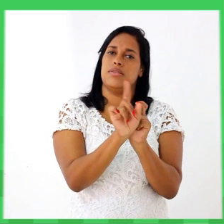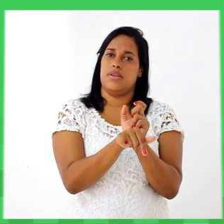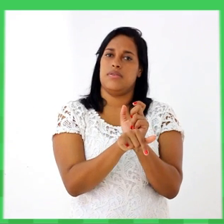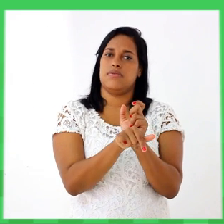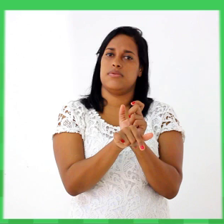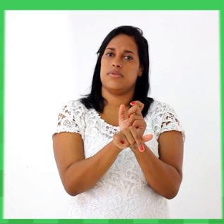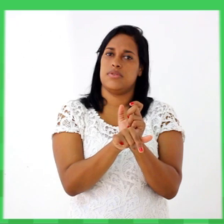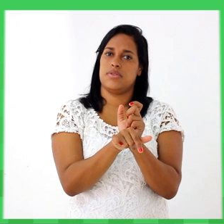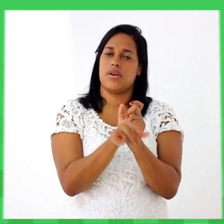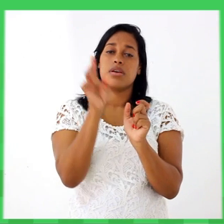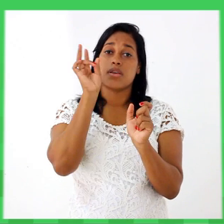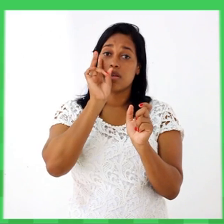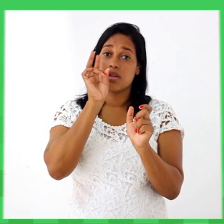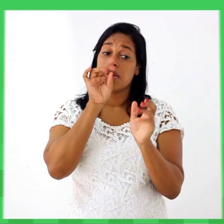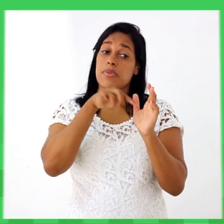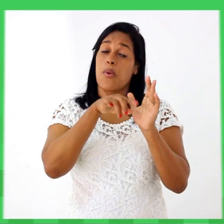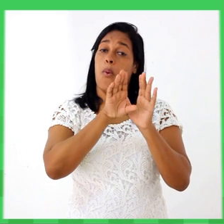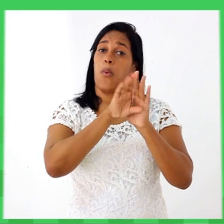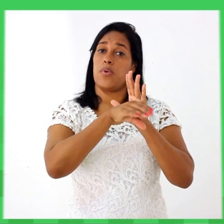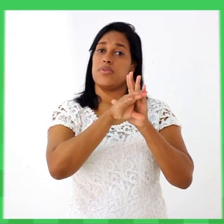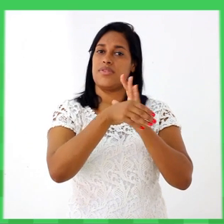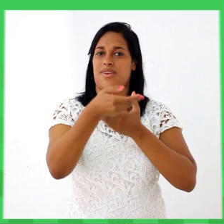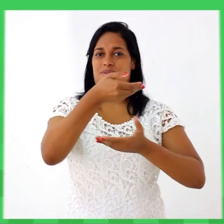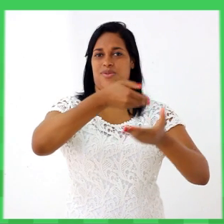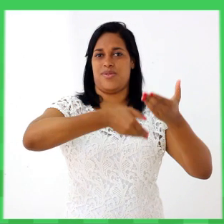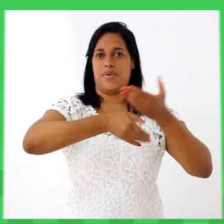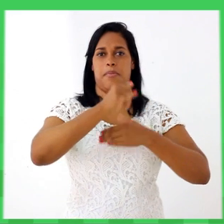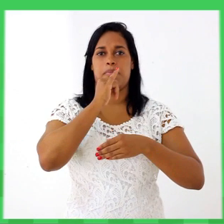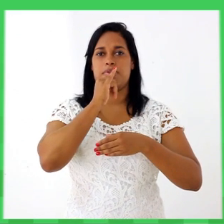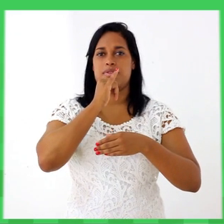que sintetiza o conceito dessa relação. Então,